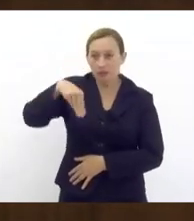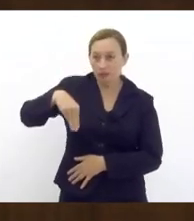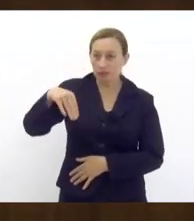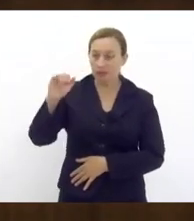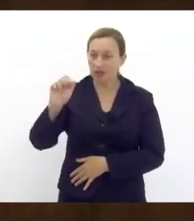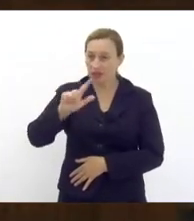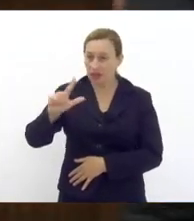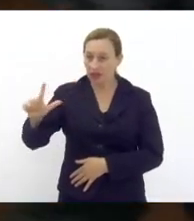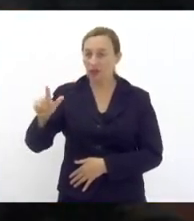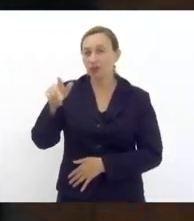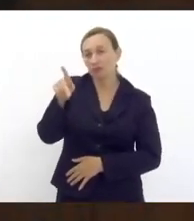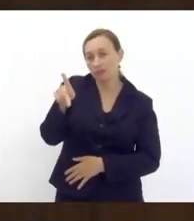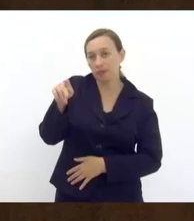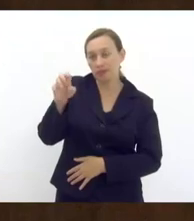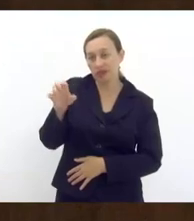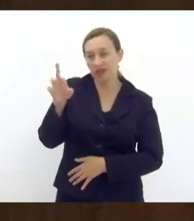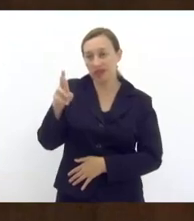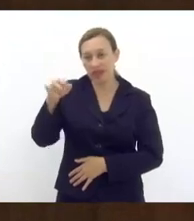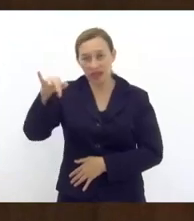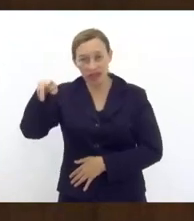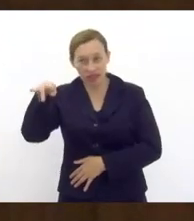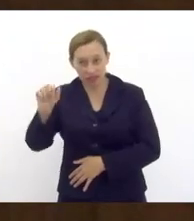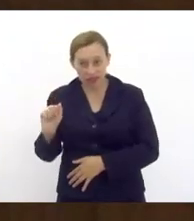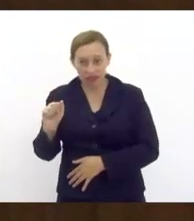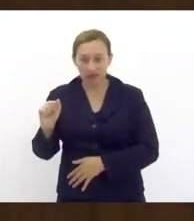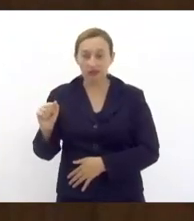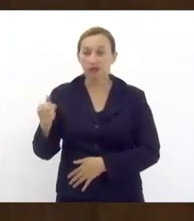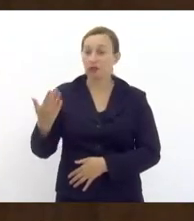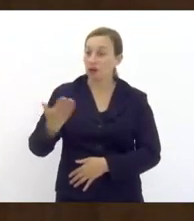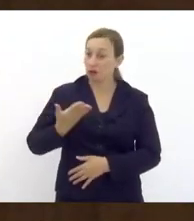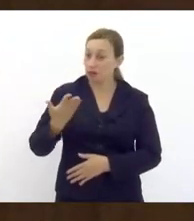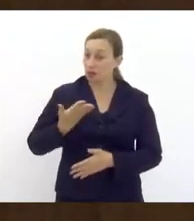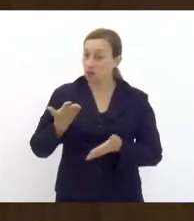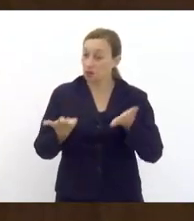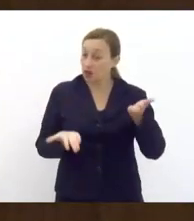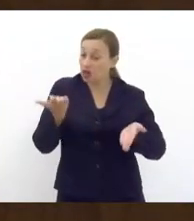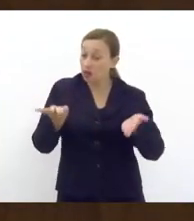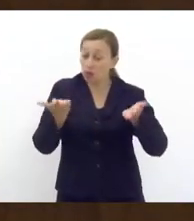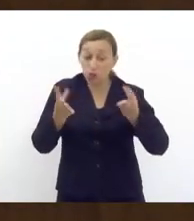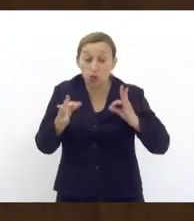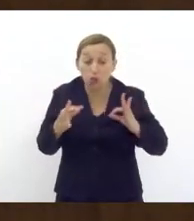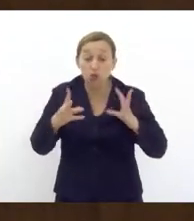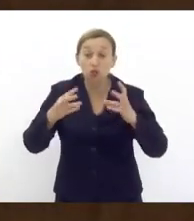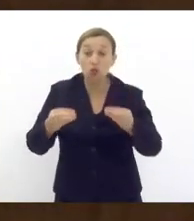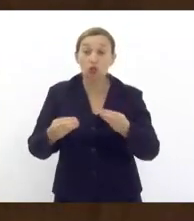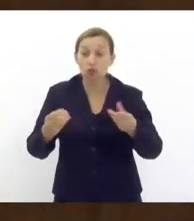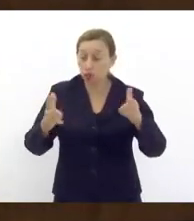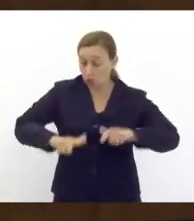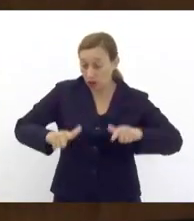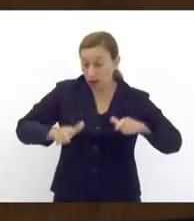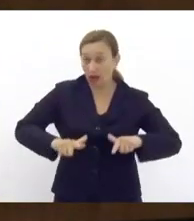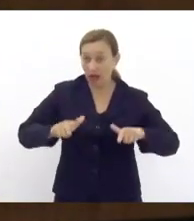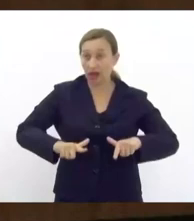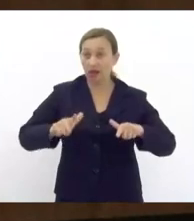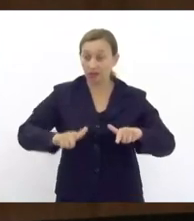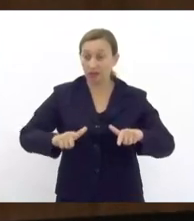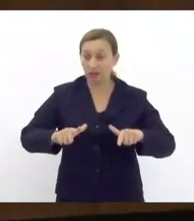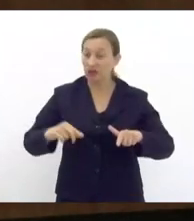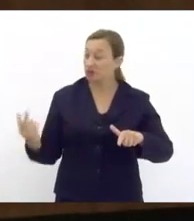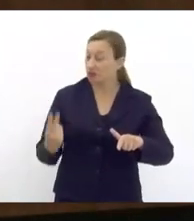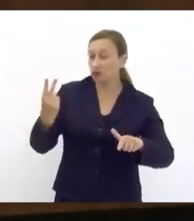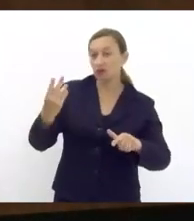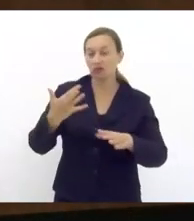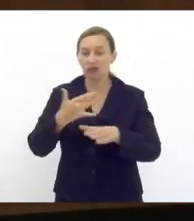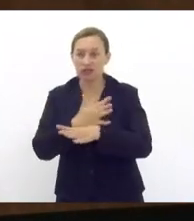André Português, um cara equilibrado, que equilibrou não só as finanças, mas também deu uma outra perspectiva a toda a